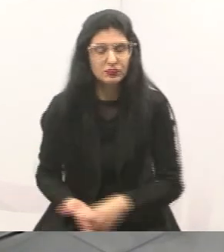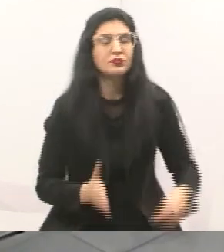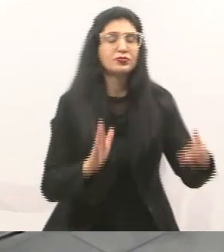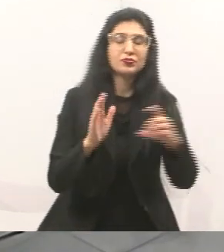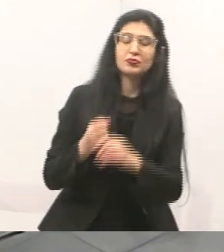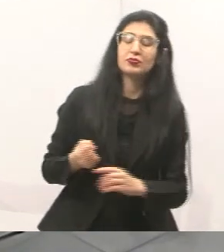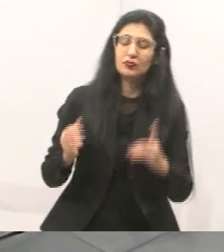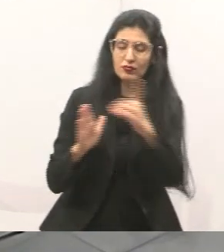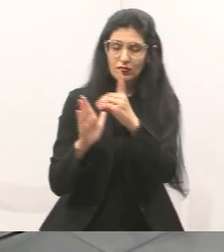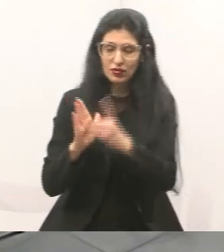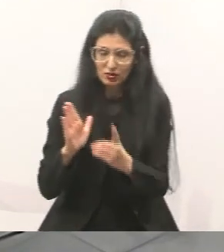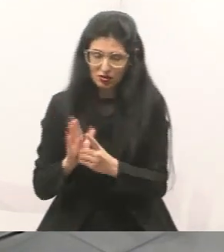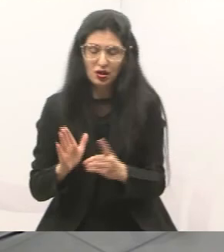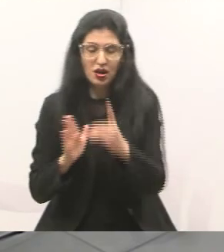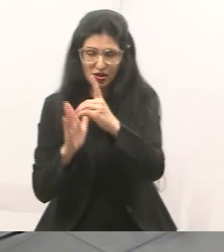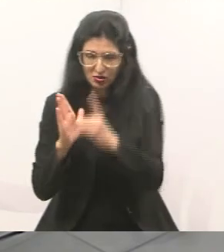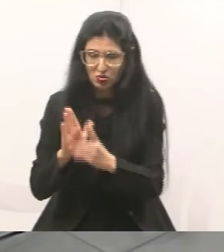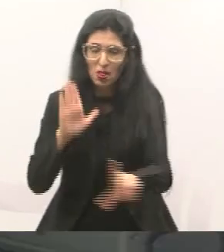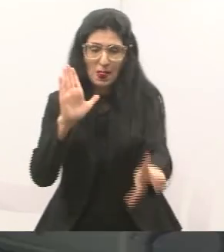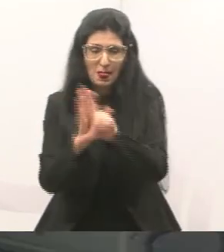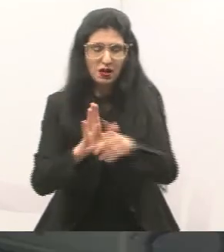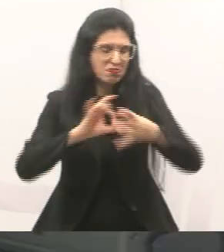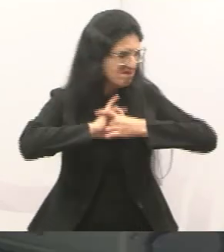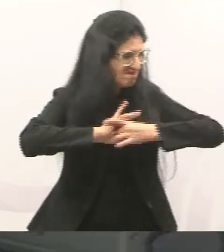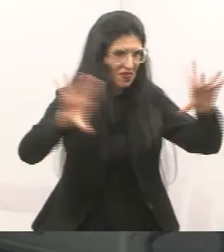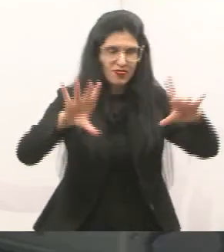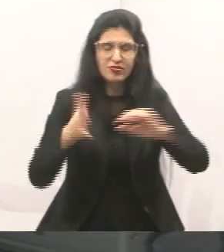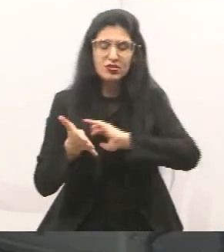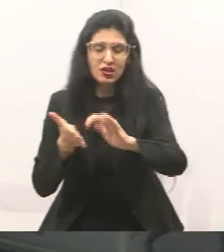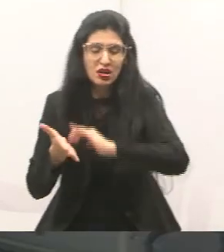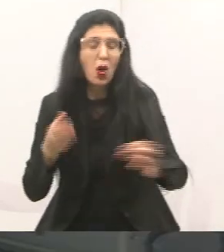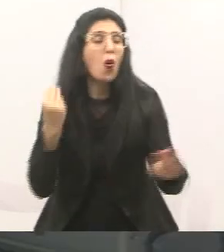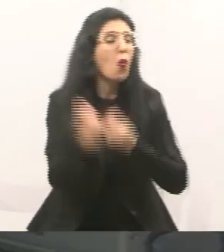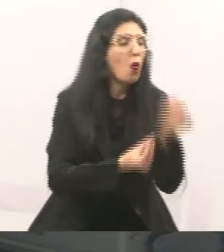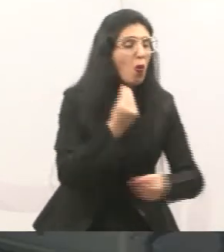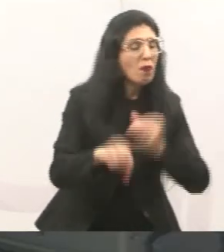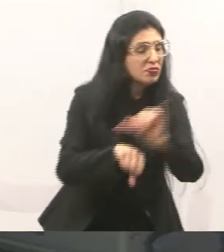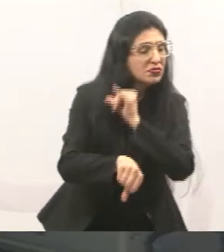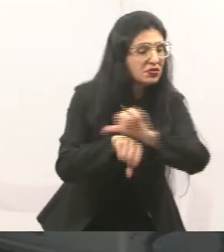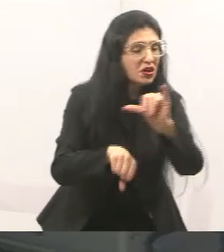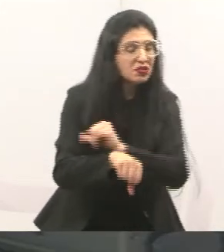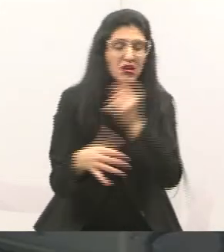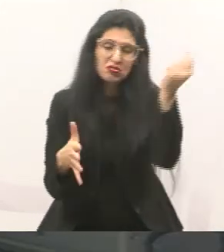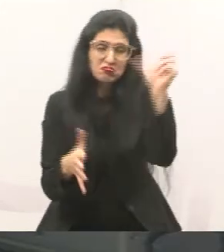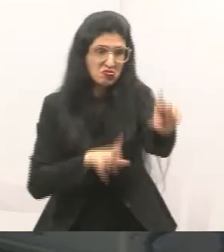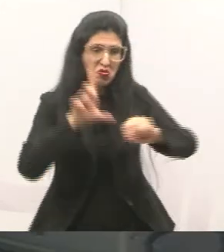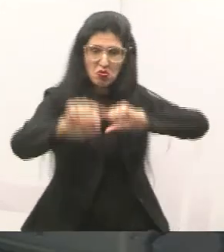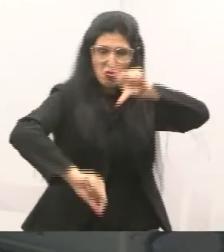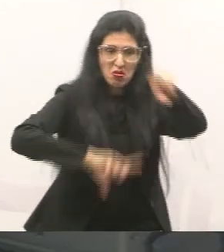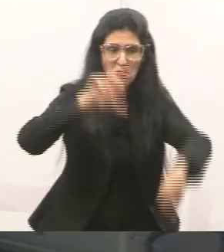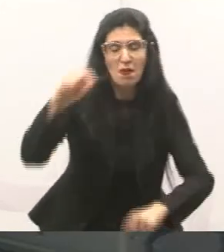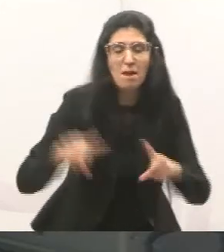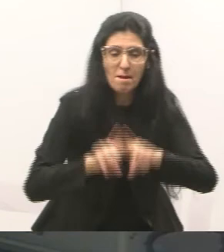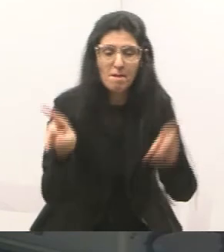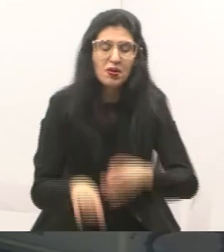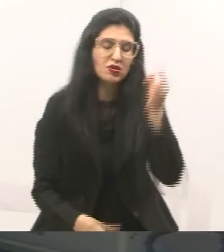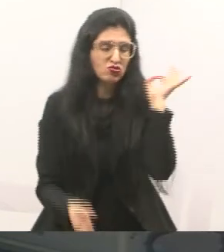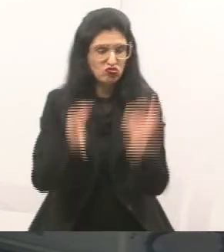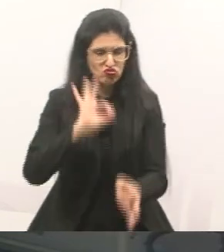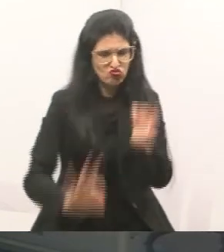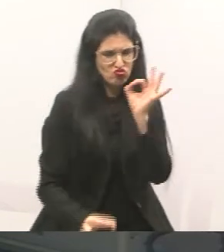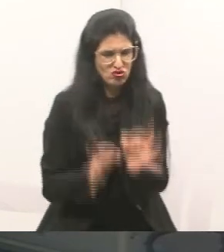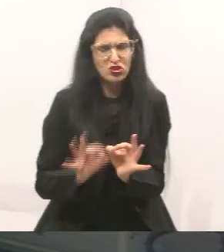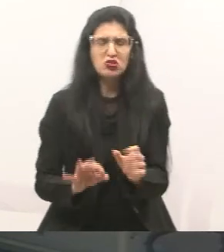deu autonomia para os secretários decidirem de que forma vai conduzir. Já existe um apontamento jurídico